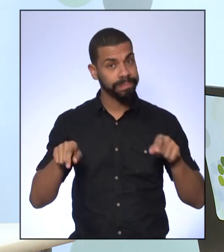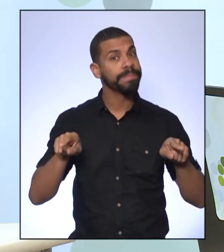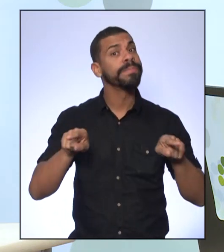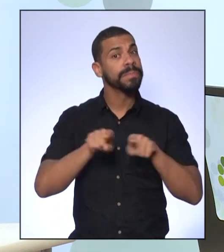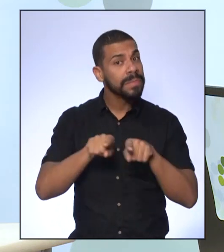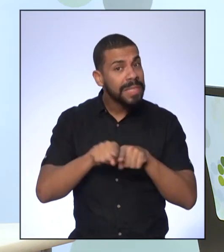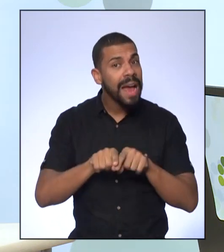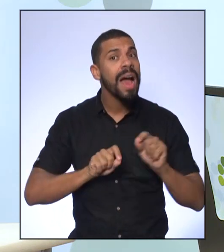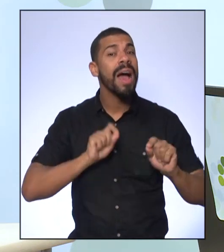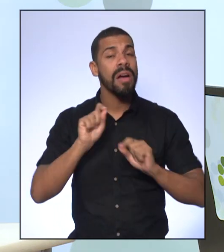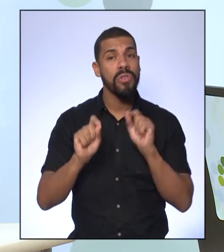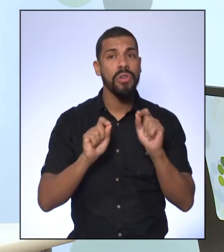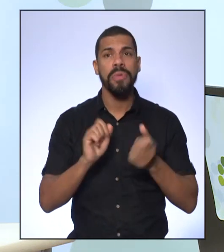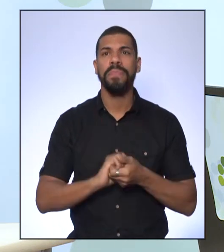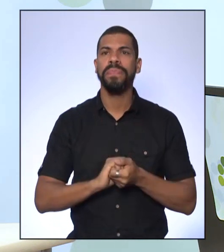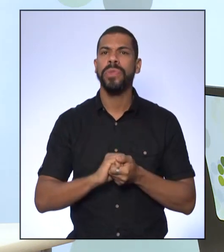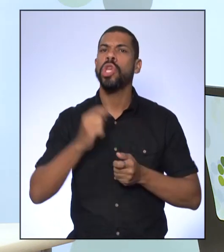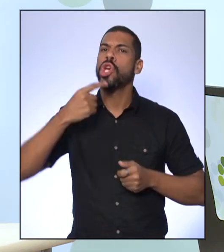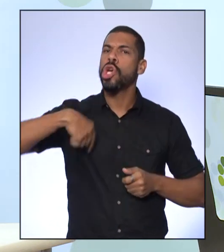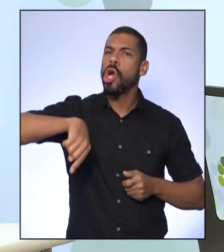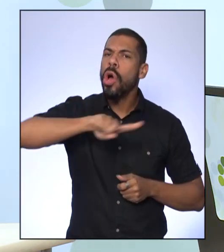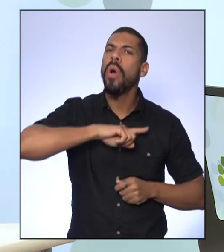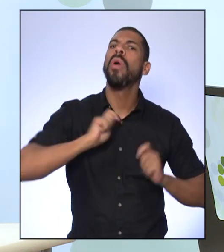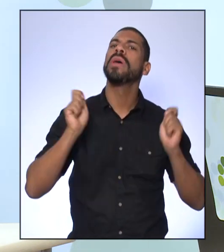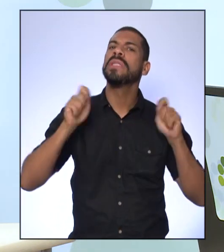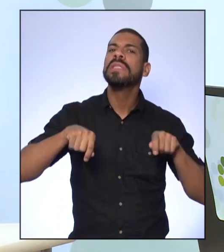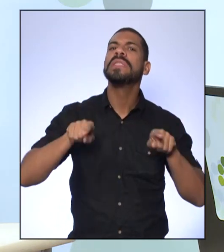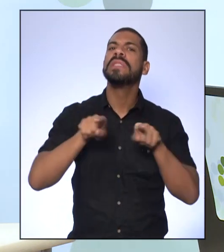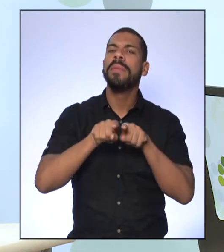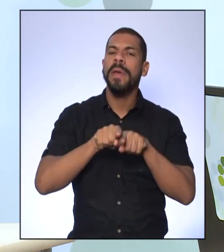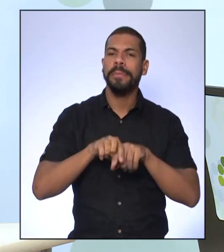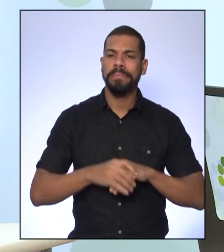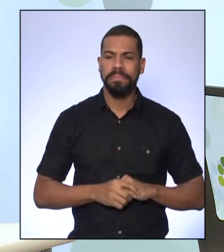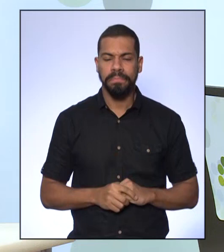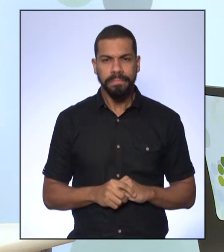do sensoriamento remoto com a questão